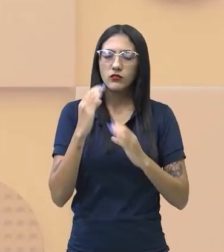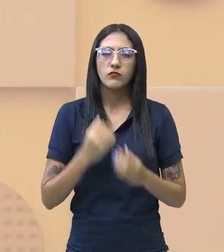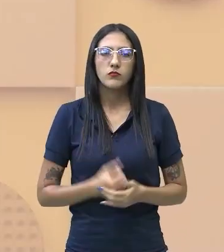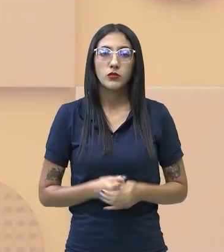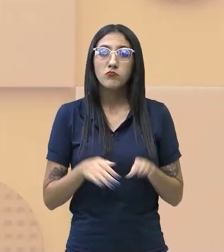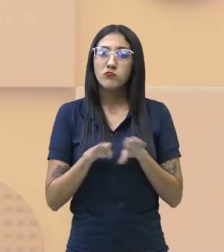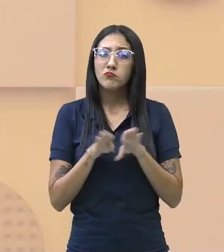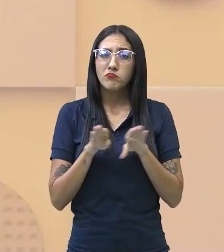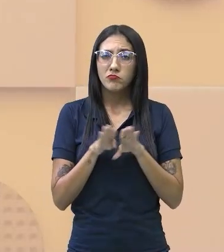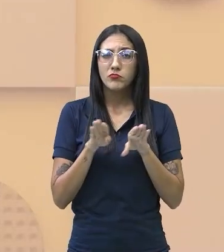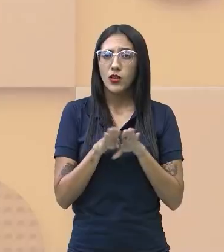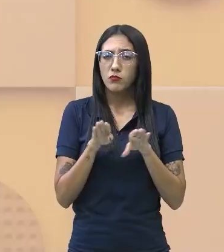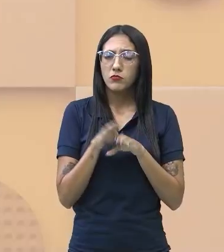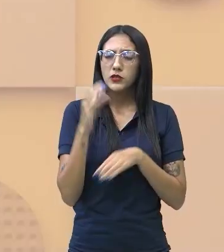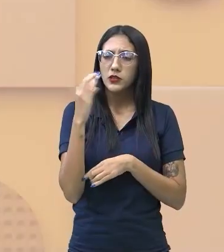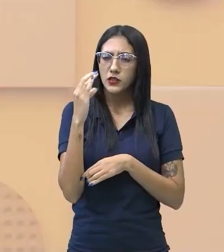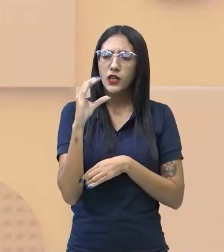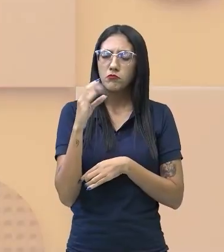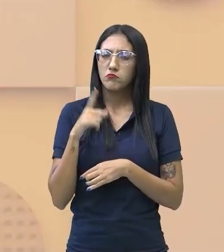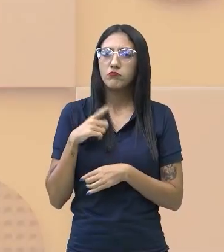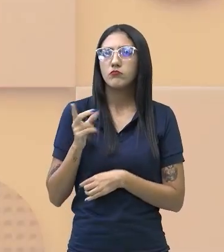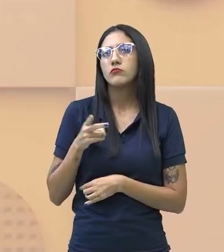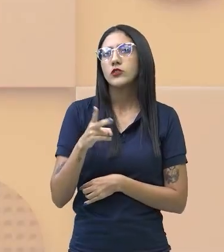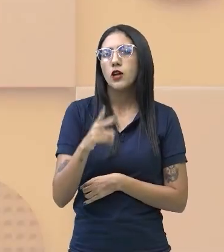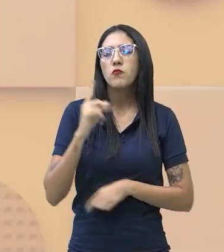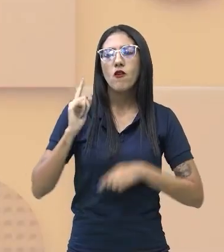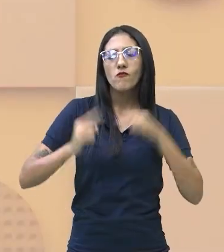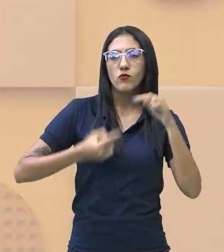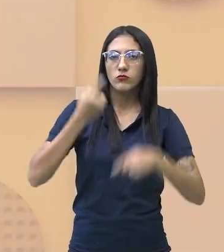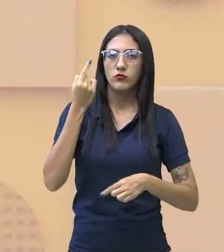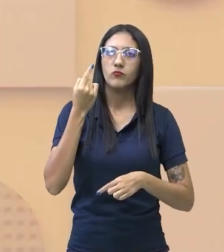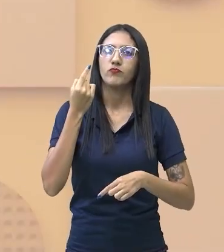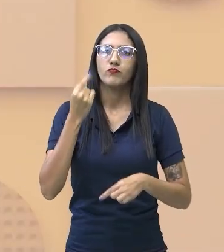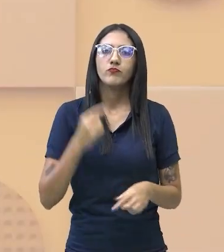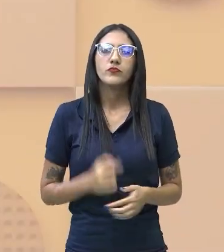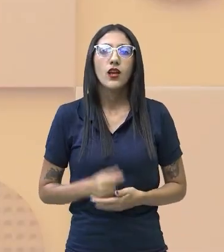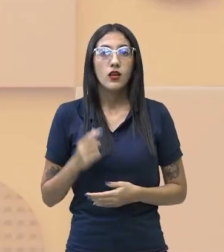ciência, da tecnologia, ela vai evoluindo. E nós vamos também, né,